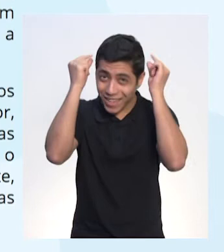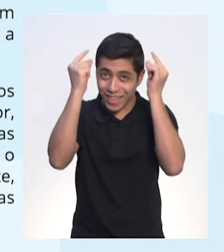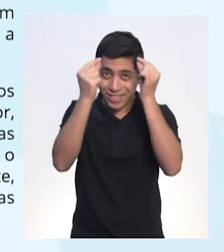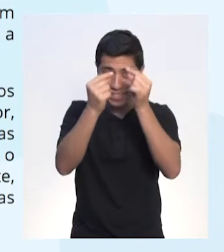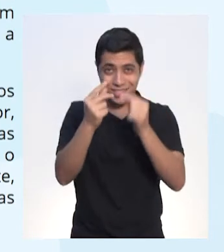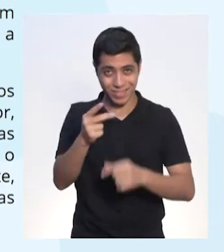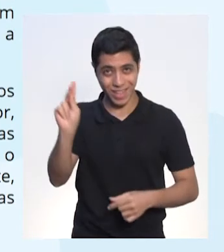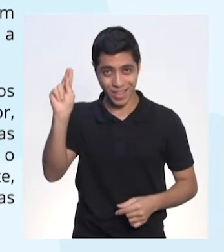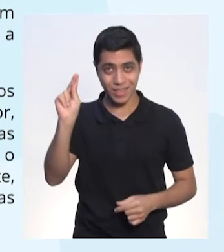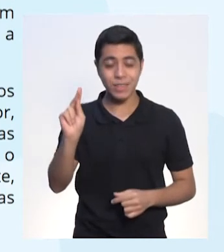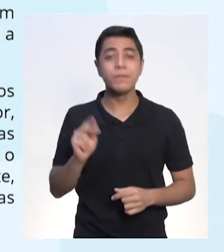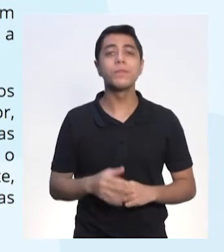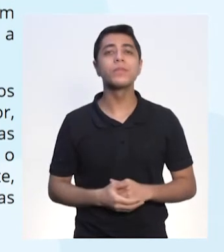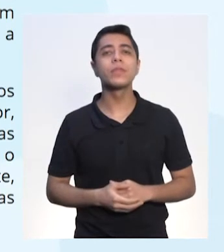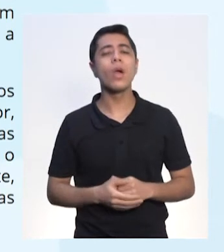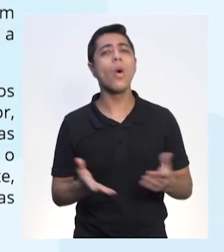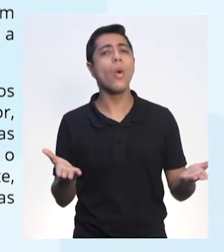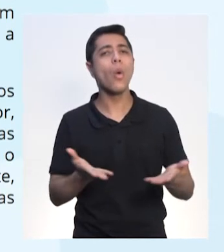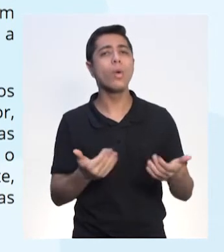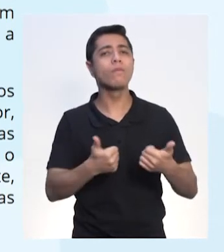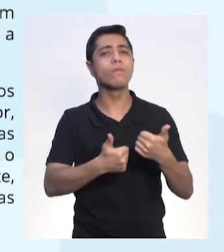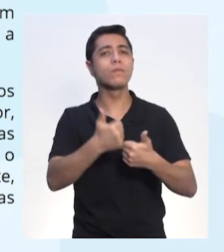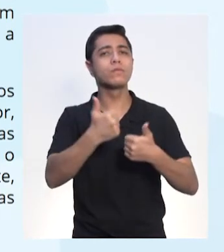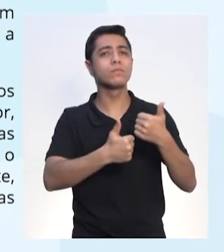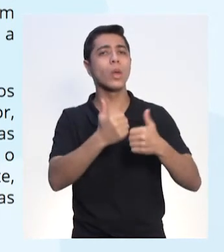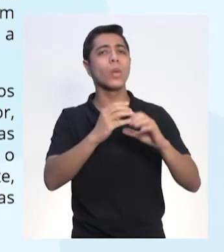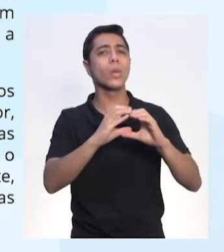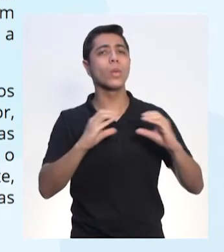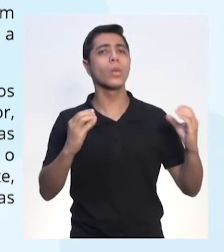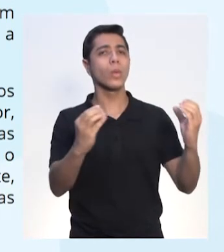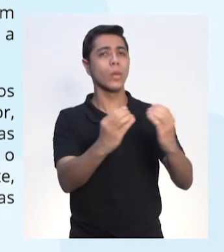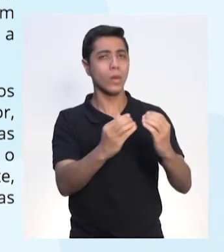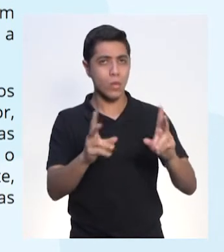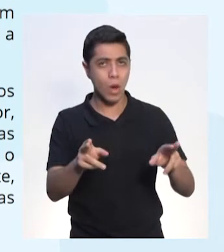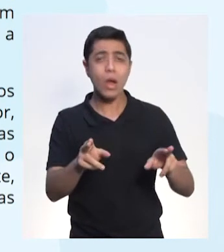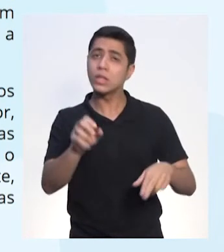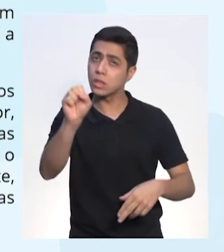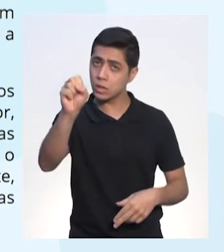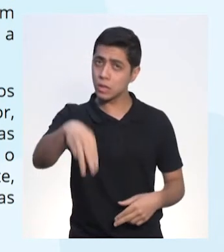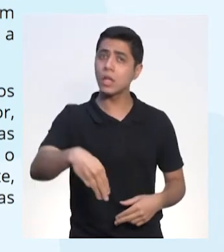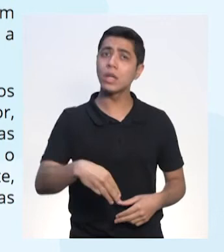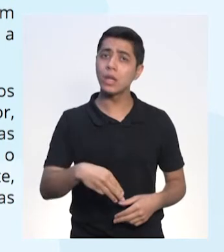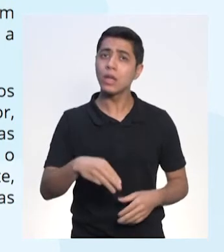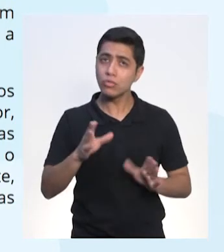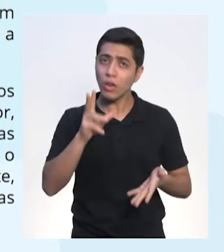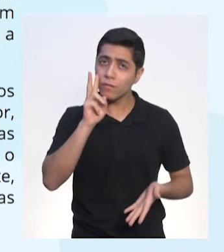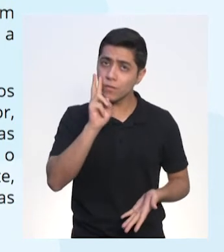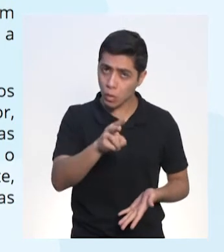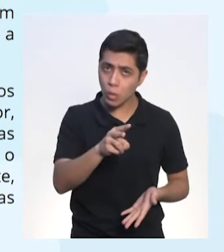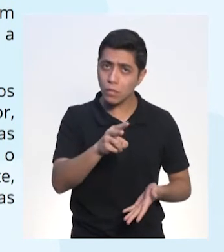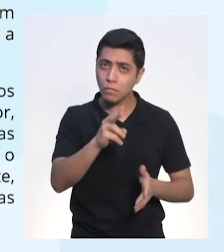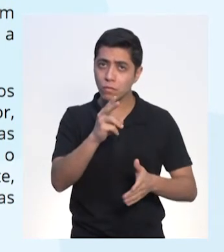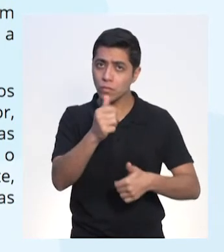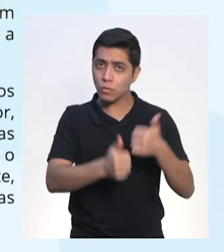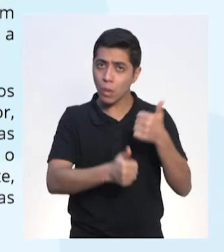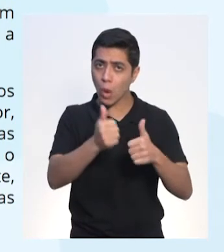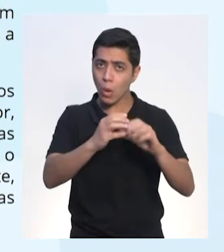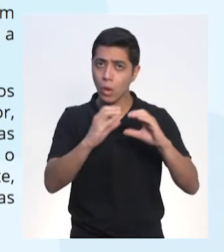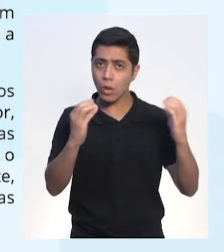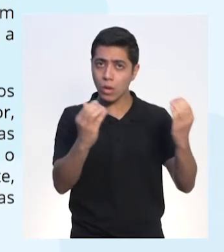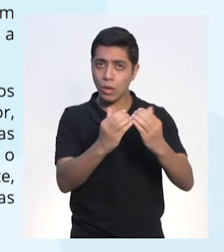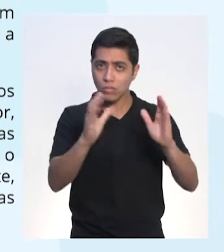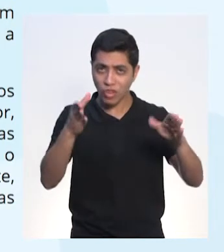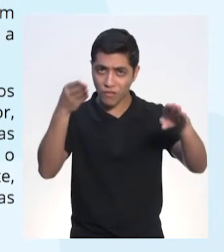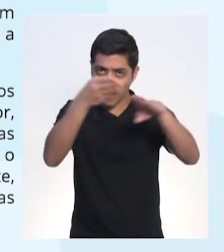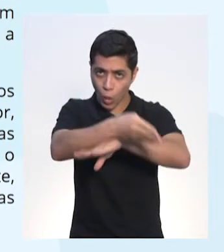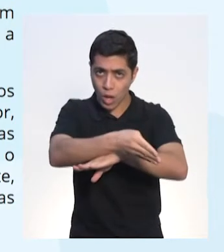estádios de futebol têm essa mesma conformação? Sim. Observem, né, que quando vocês vão assistir um jogo, né, quem já foi a algum estádio assistir jogo